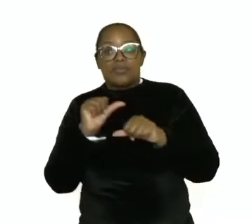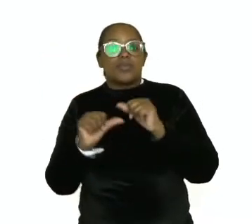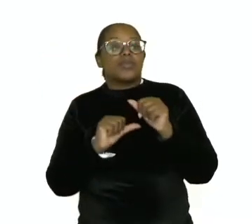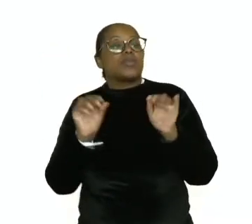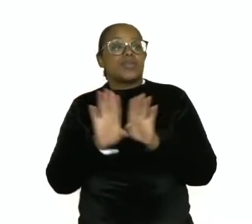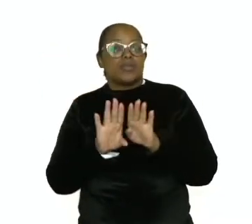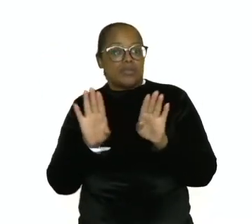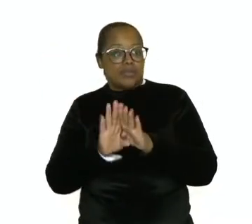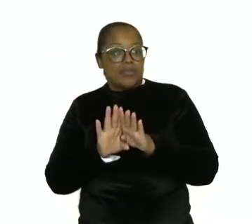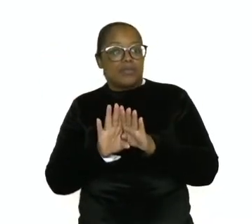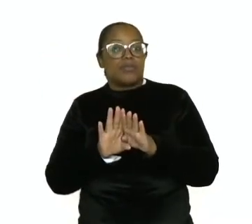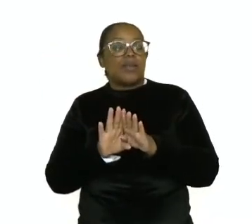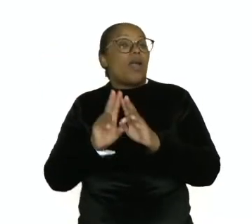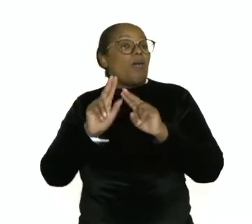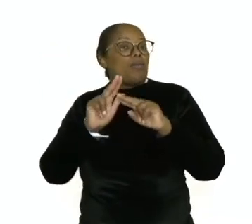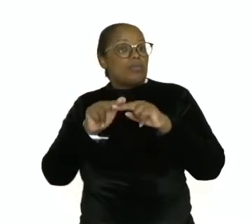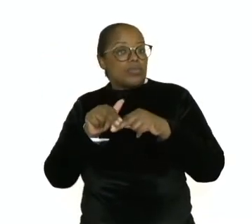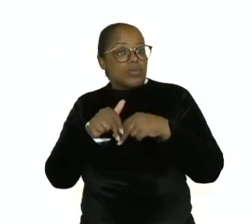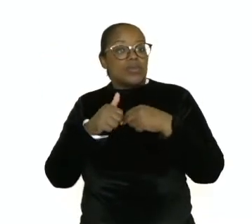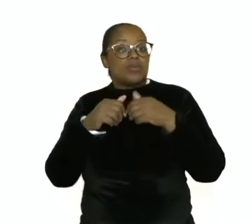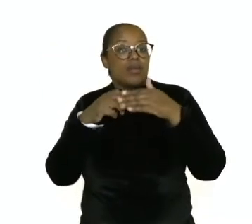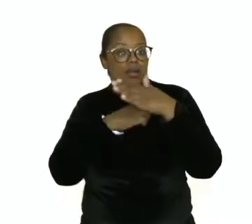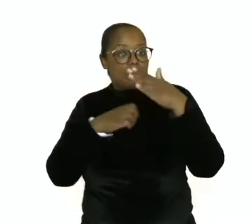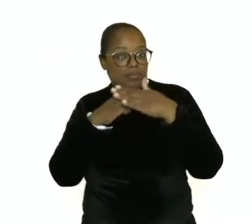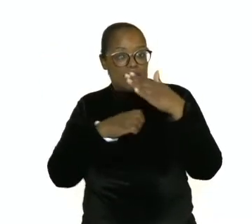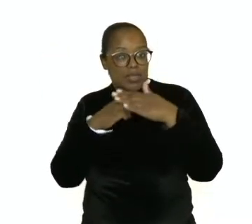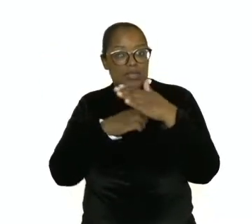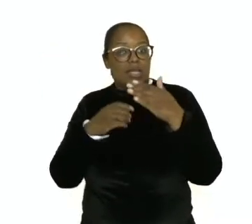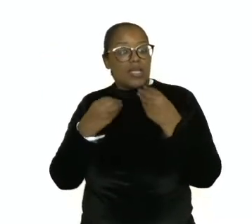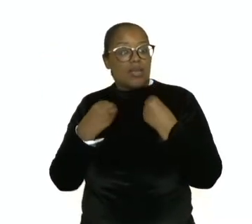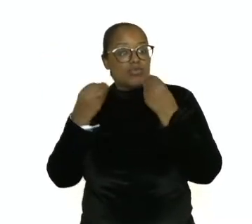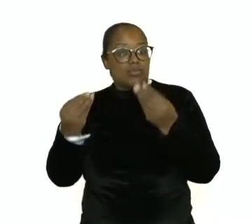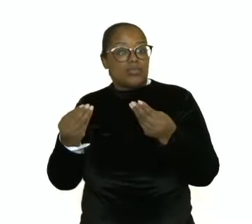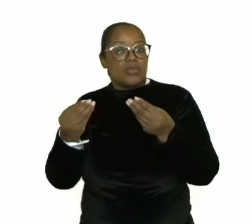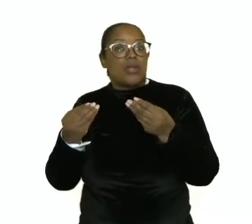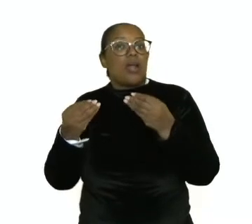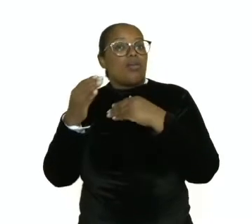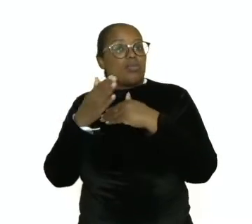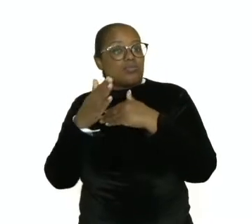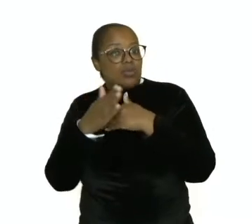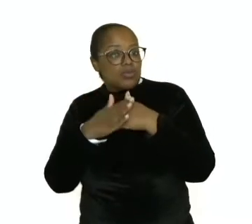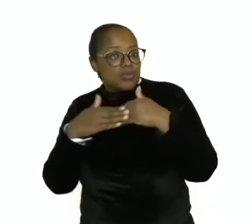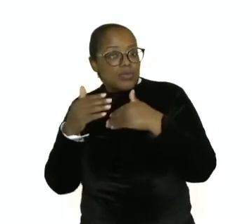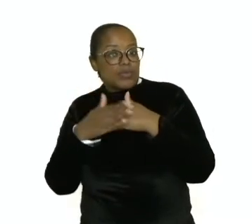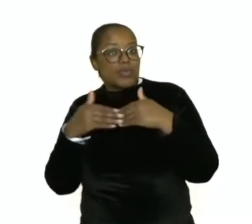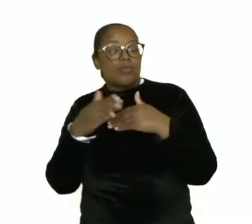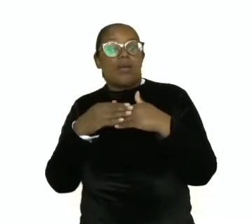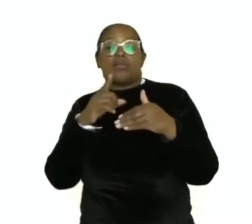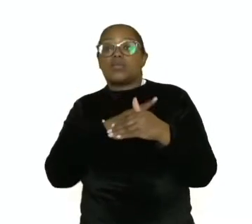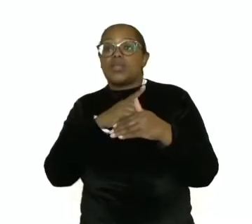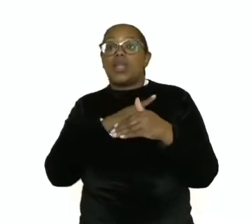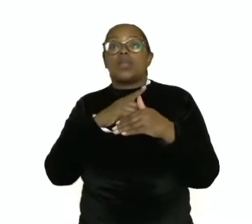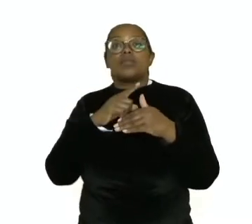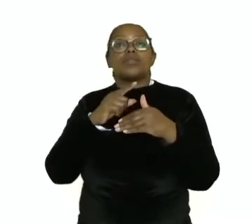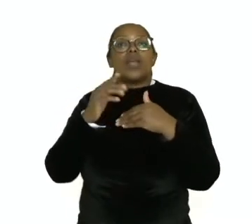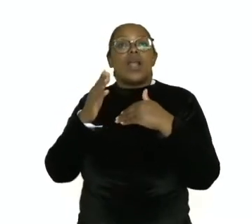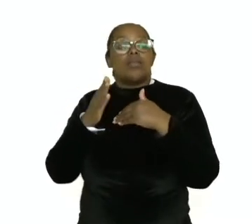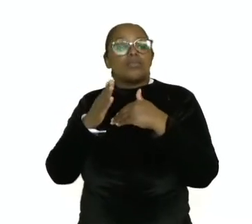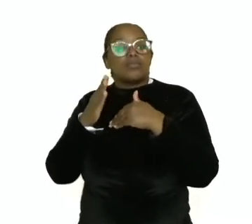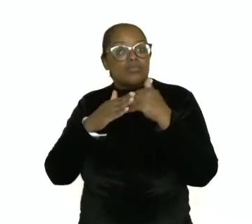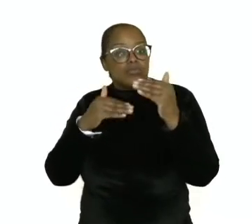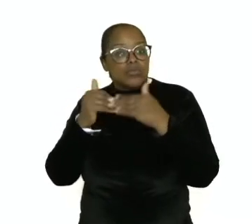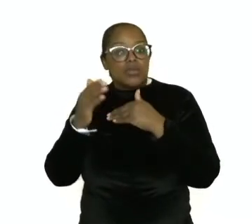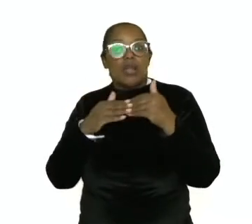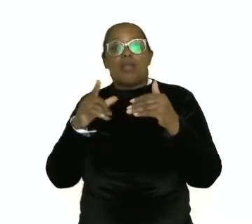é negativo. Por isso, atualmente, há empresas e praticantes da modalidade que têm buscado desenvolver modelos de pranchas construídas com